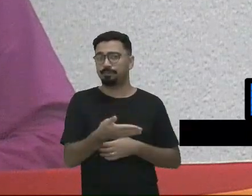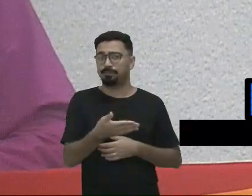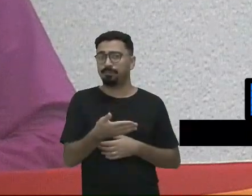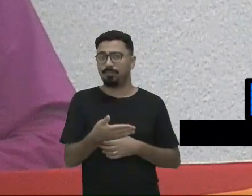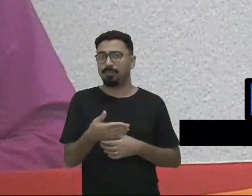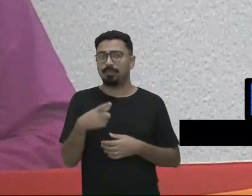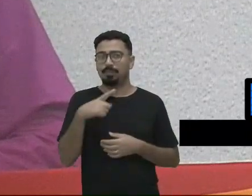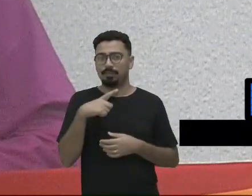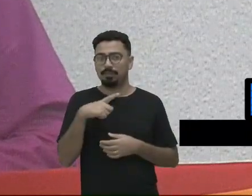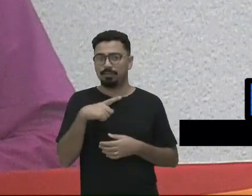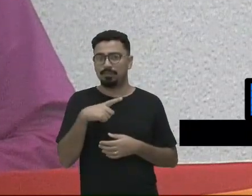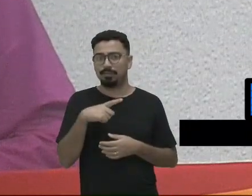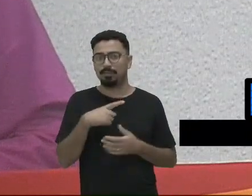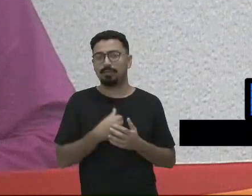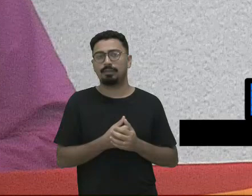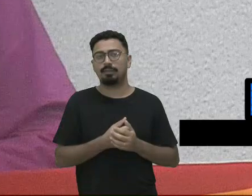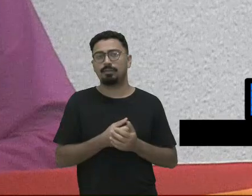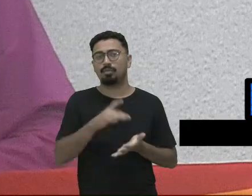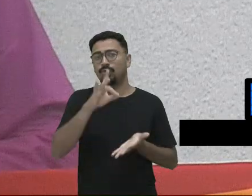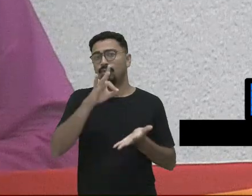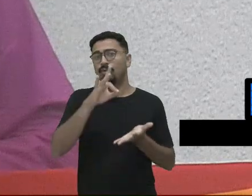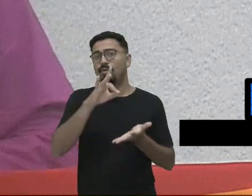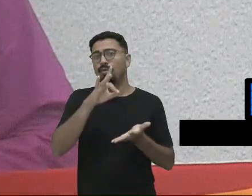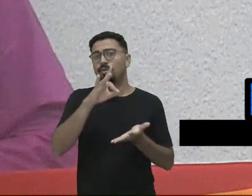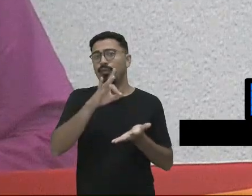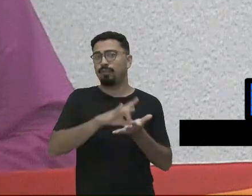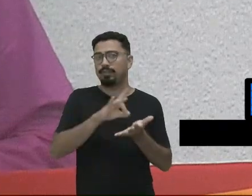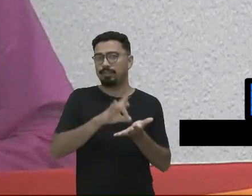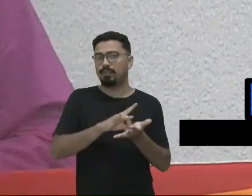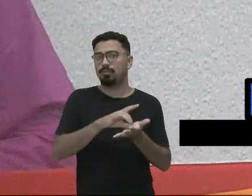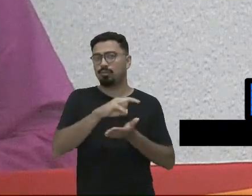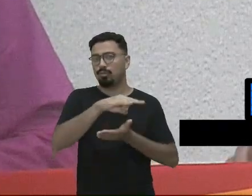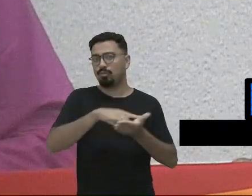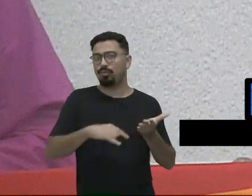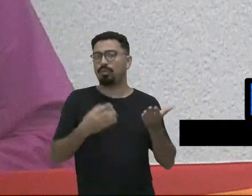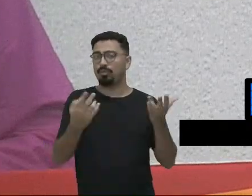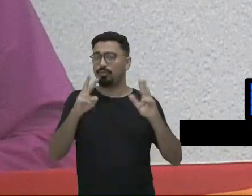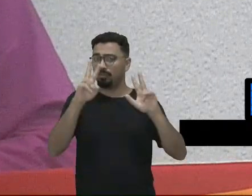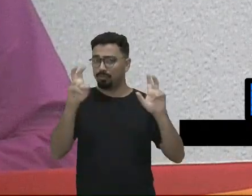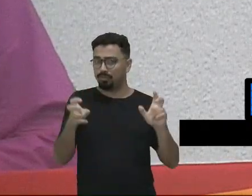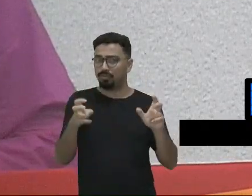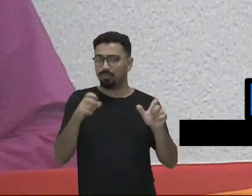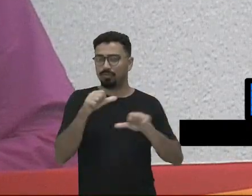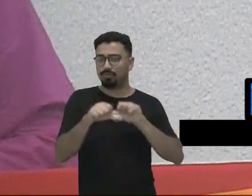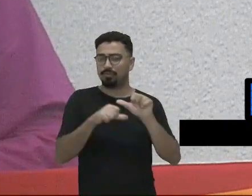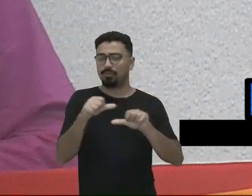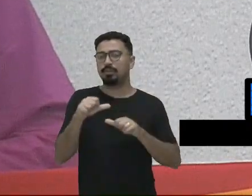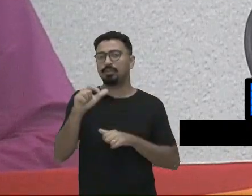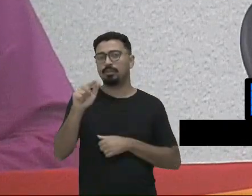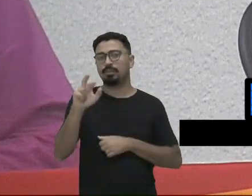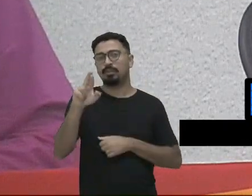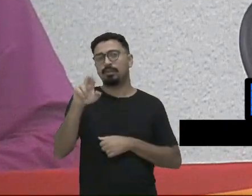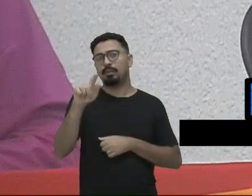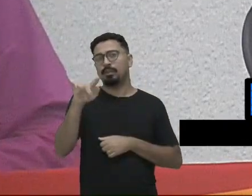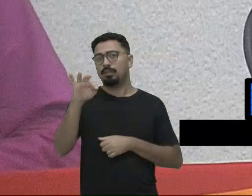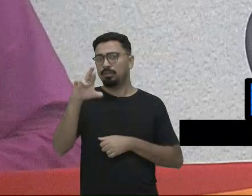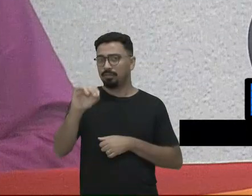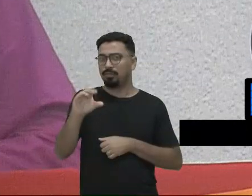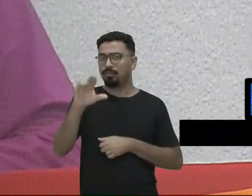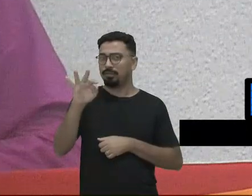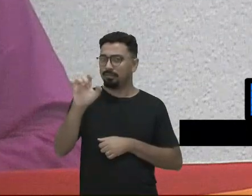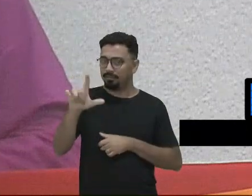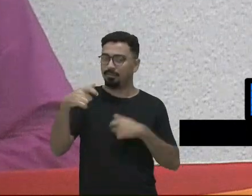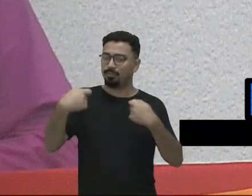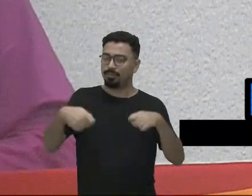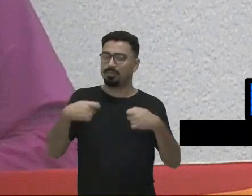certidão de nascimento e outros documentos oficiais. No que diz respeito a essa alteração do registro civil, é necessário fazer esse